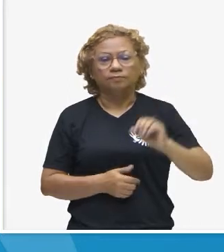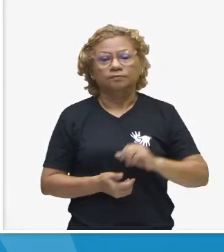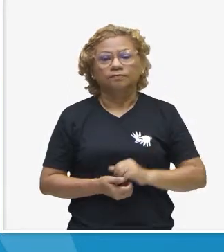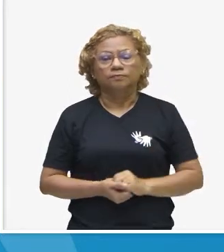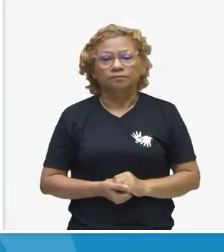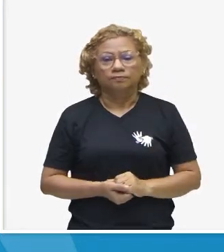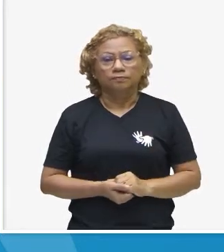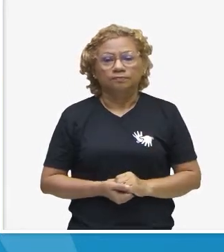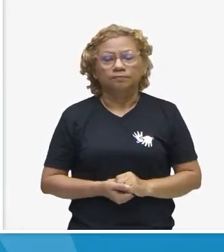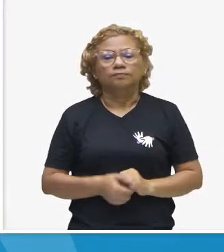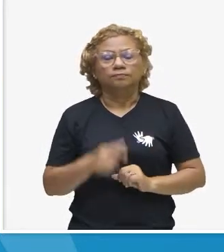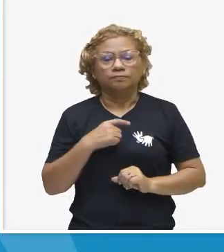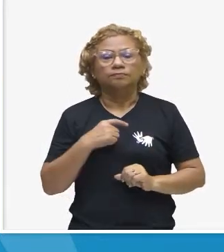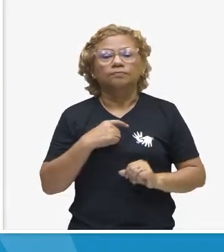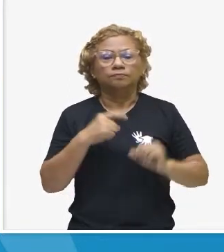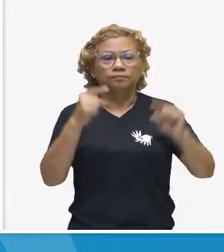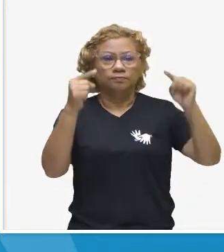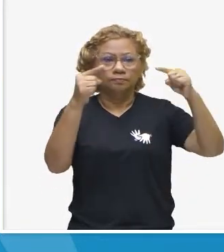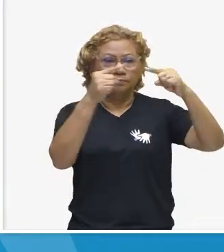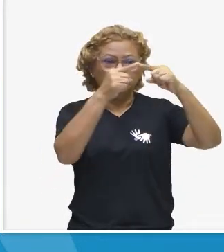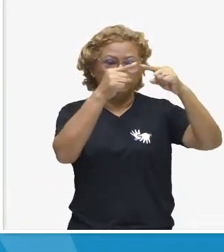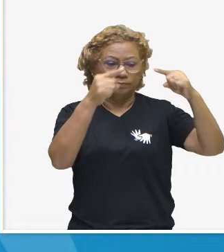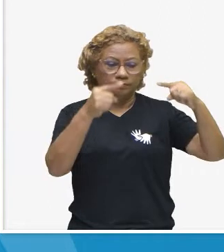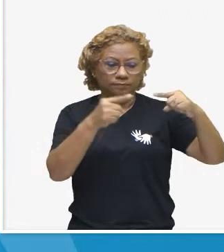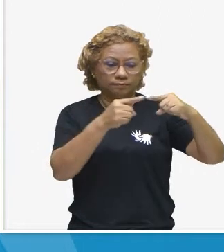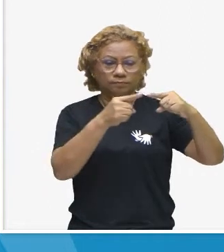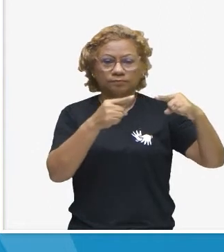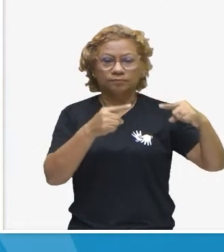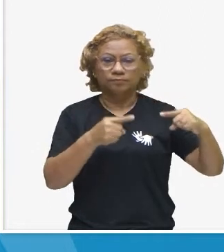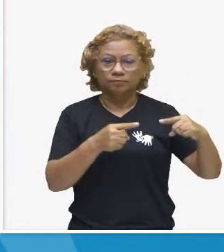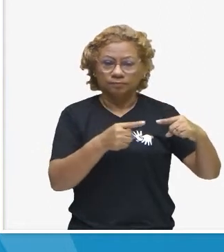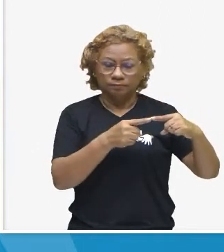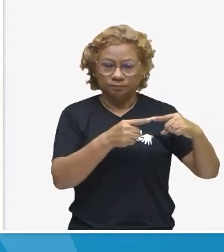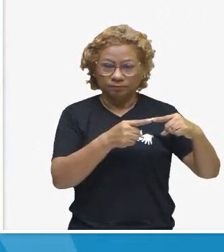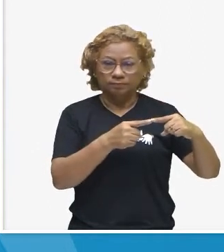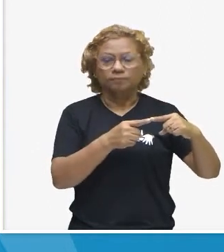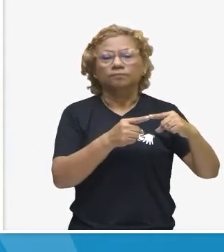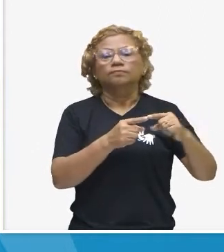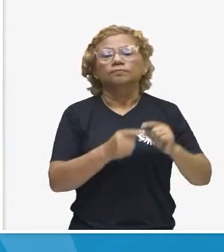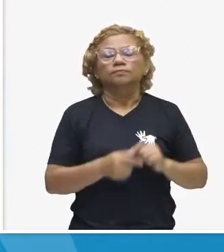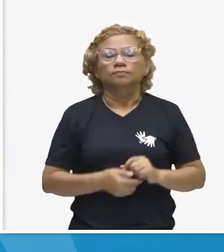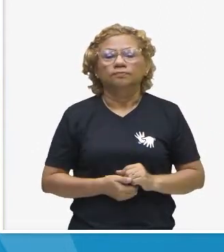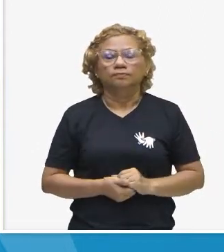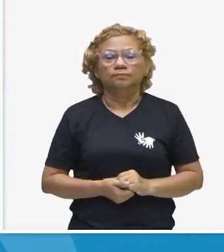eles se correspondem. Eles estão na parte de cima